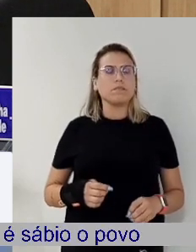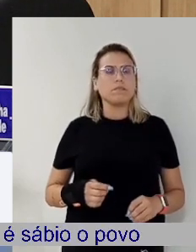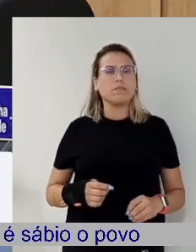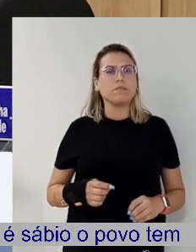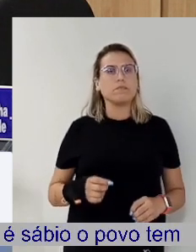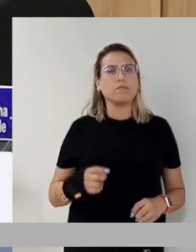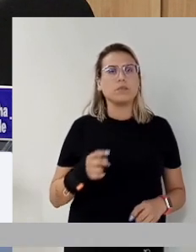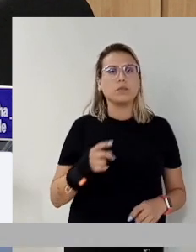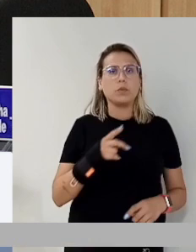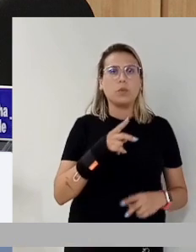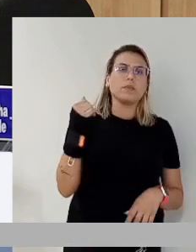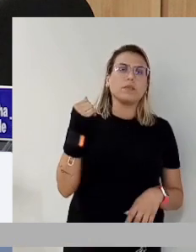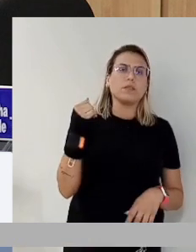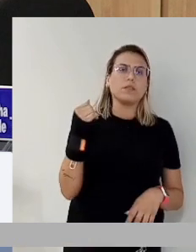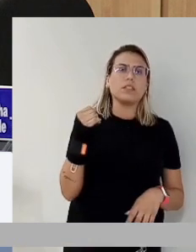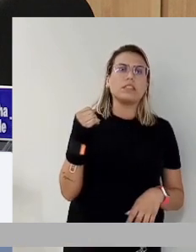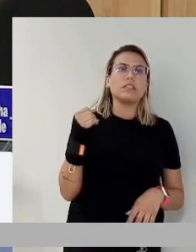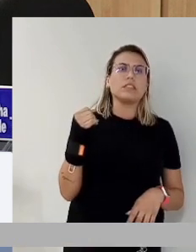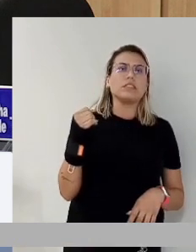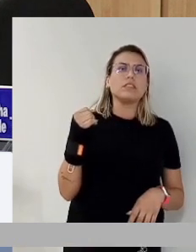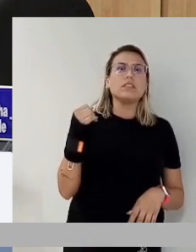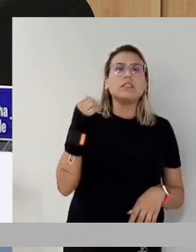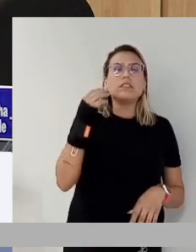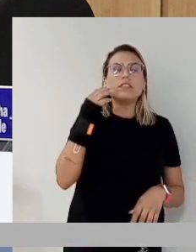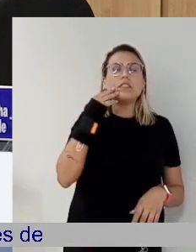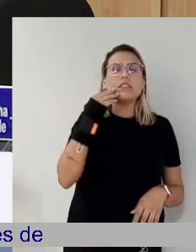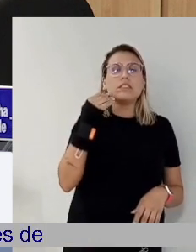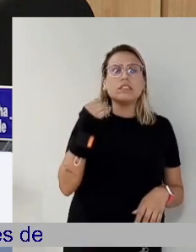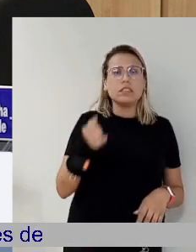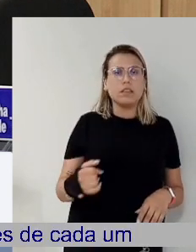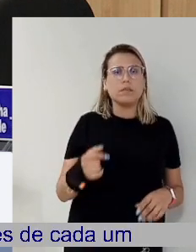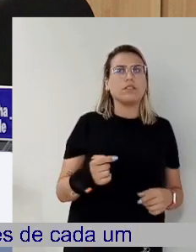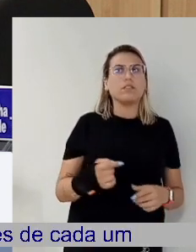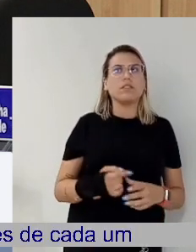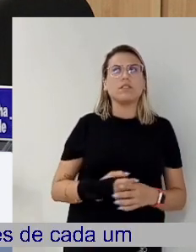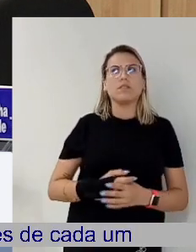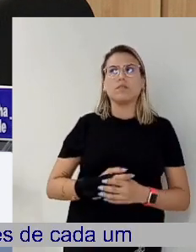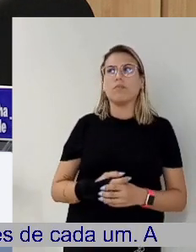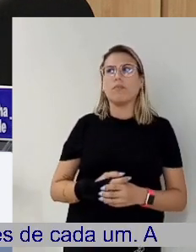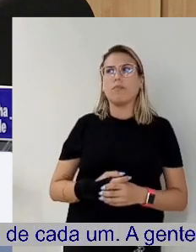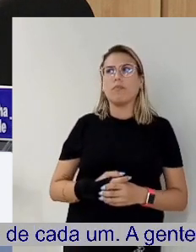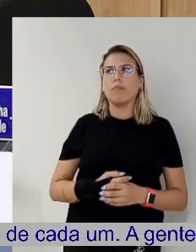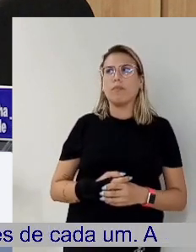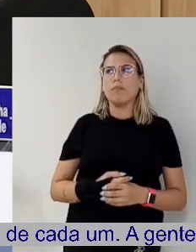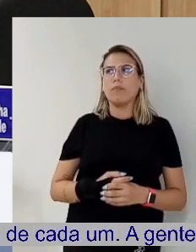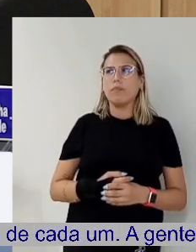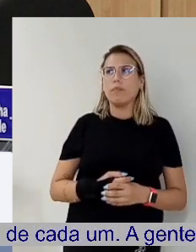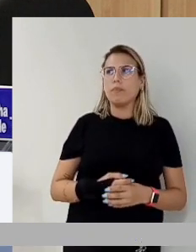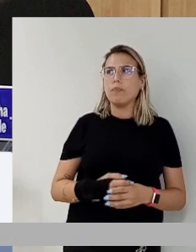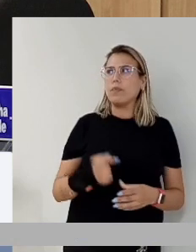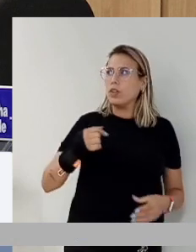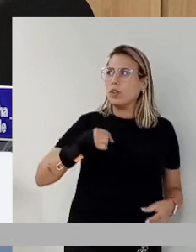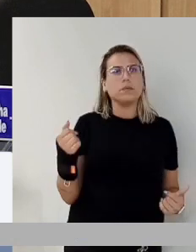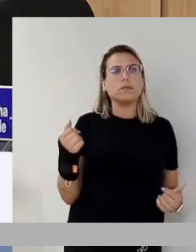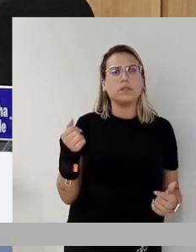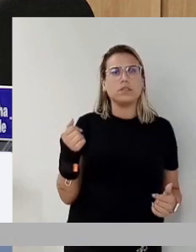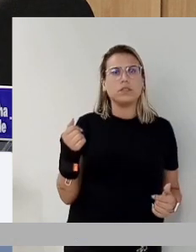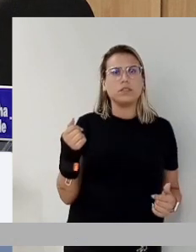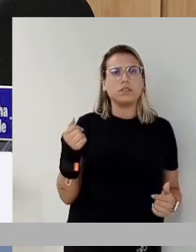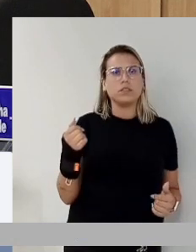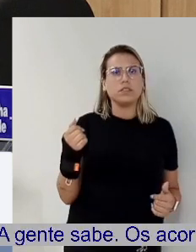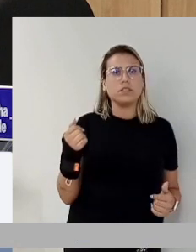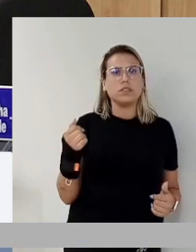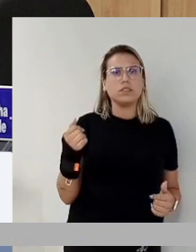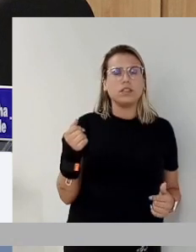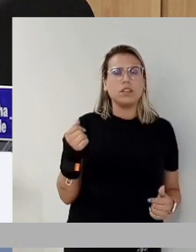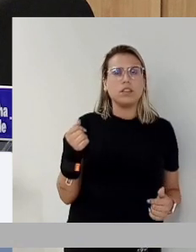sabedoria e o povo sabe os interesses de cada um a gente sabe os